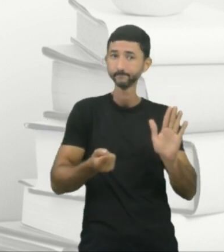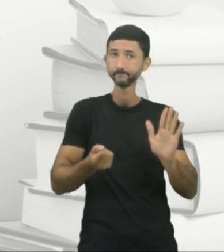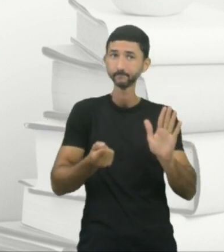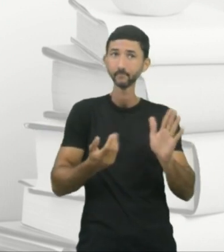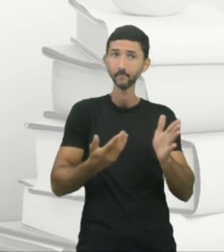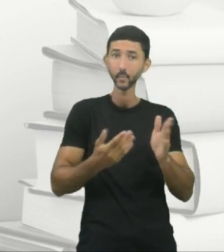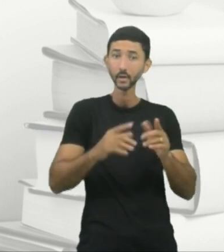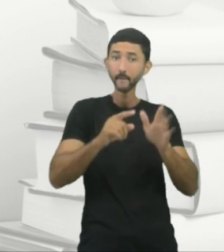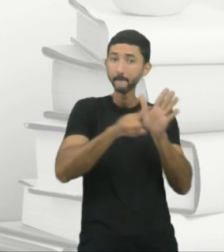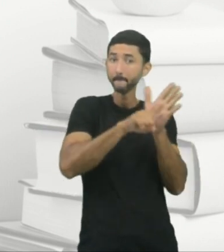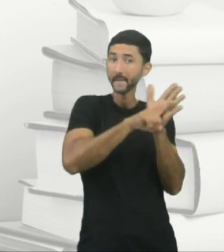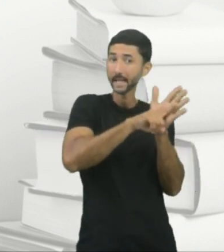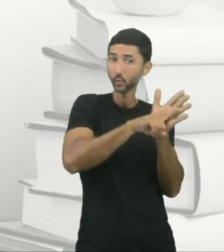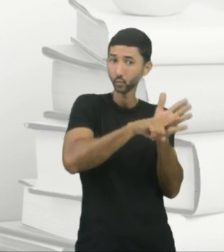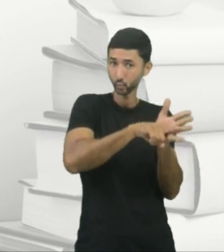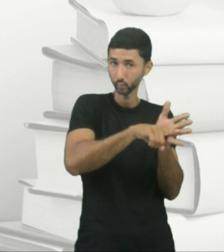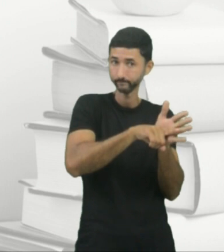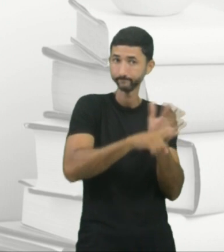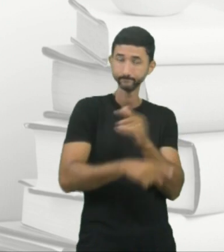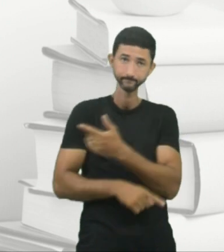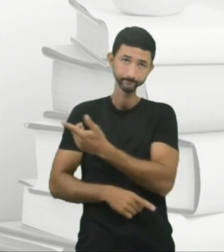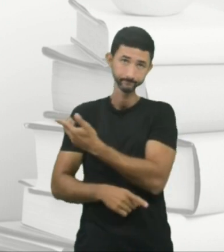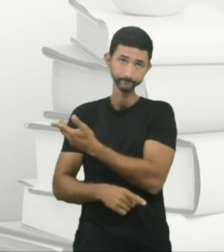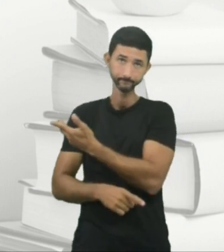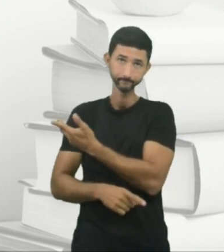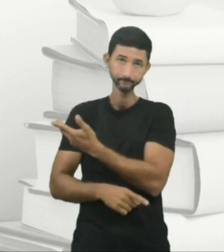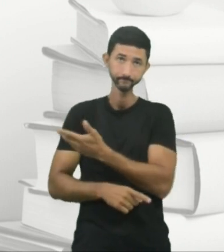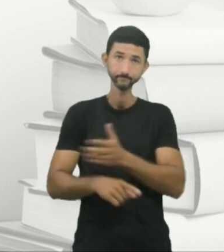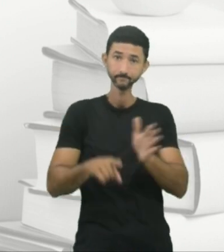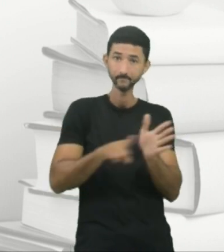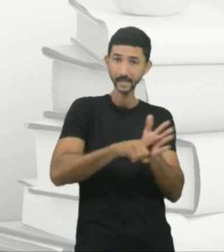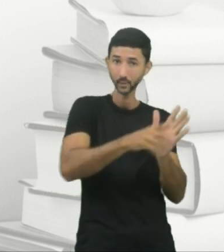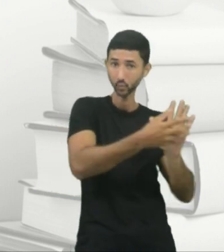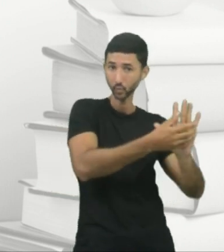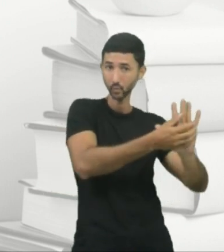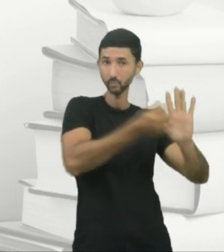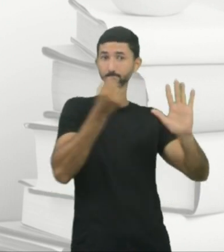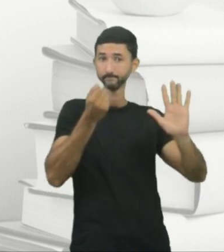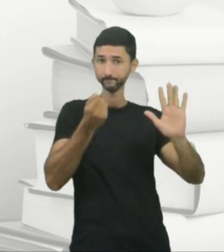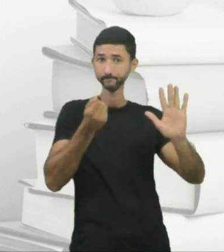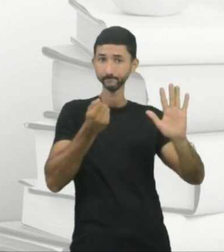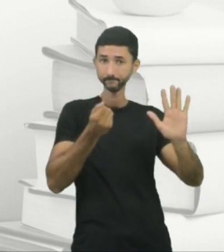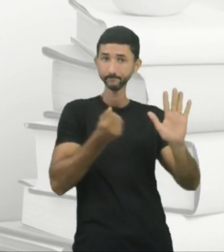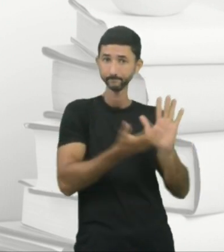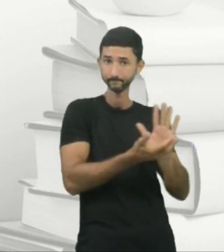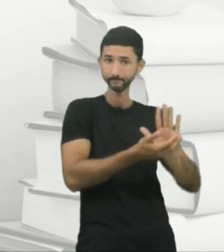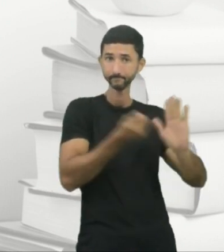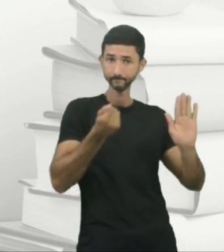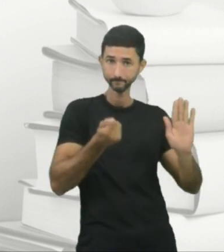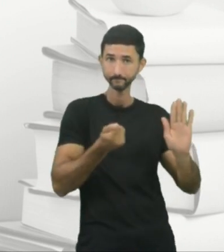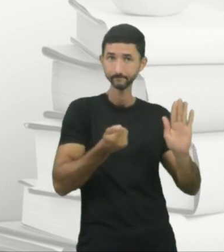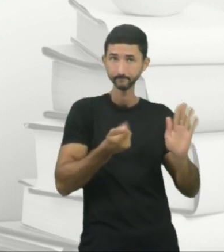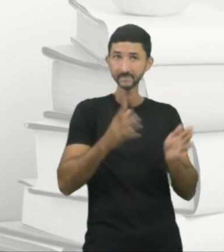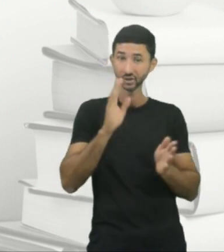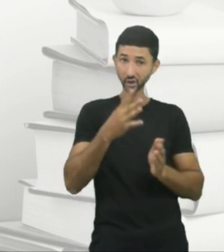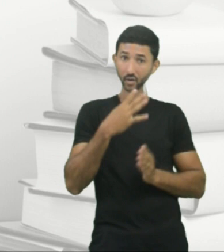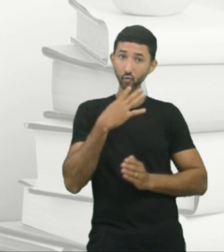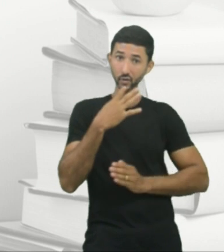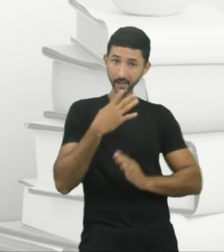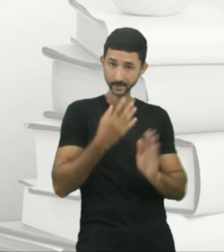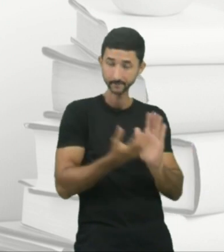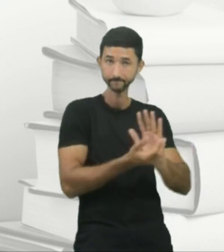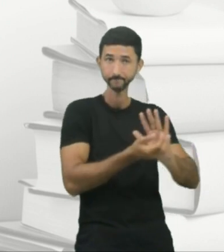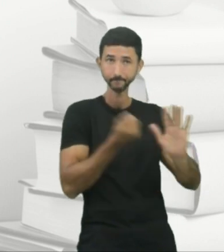isso que tem o sinal de menos. Menos significa retirada, subtração, como vocês já